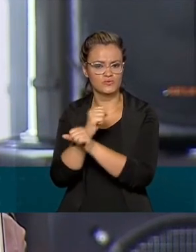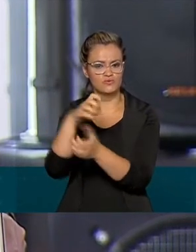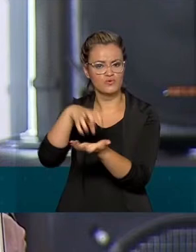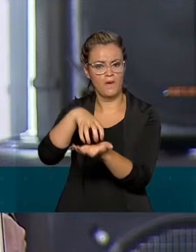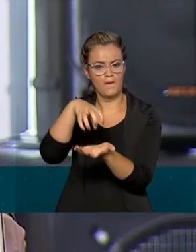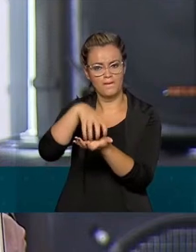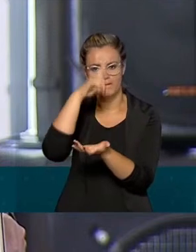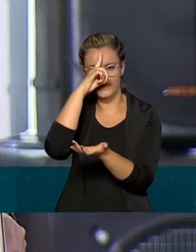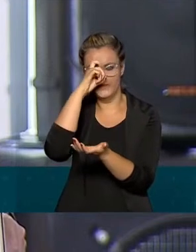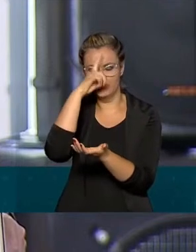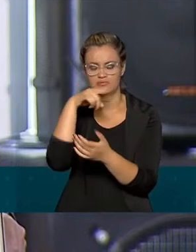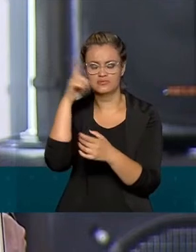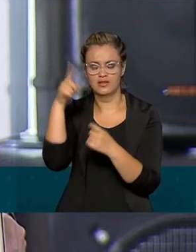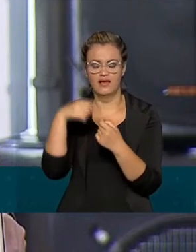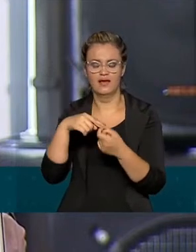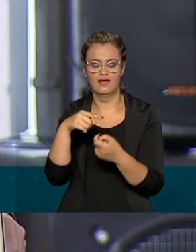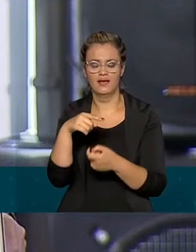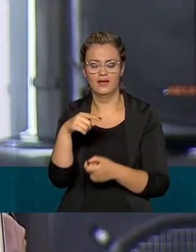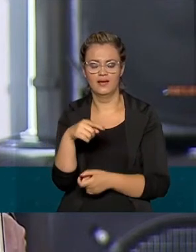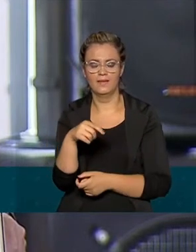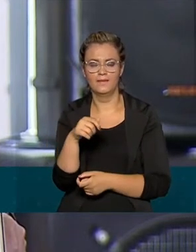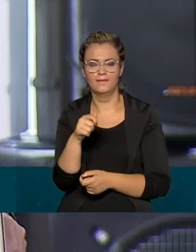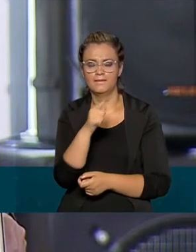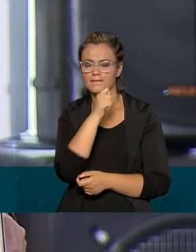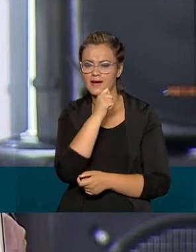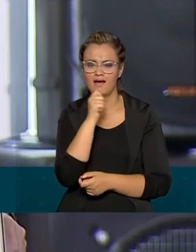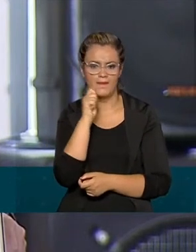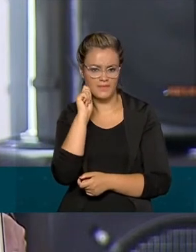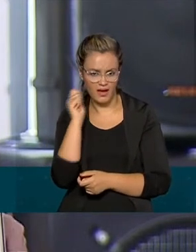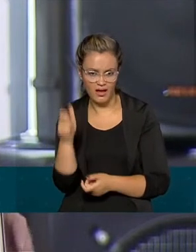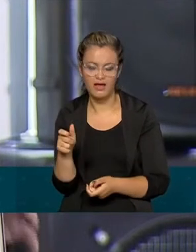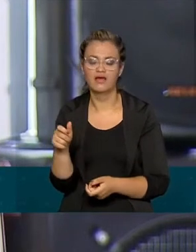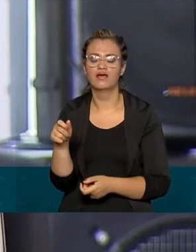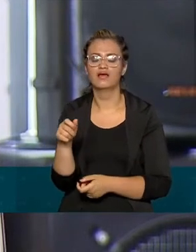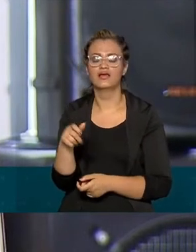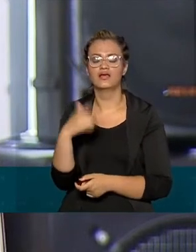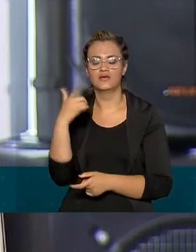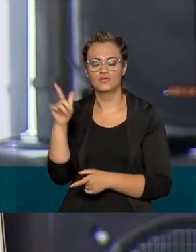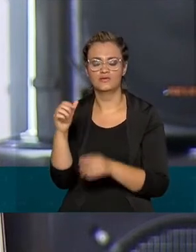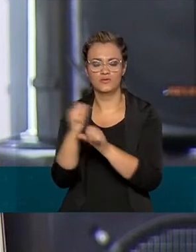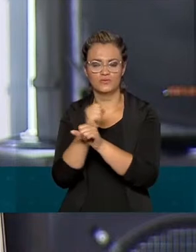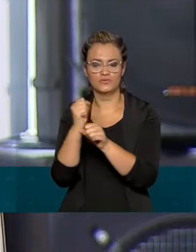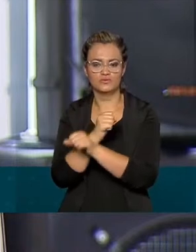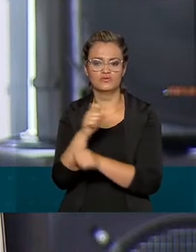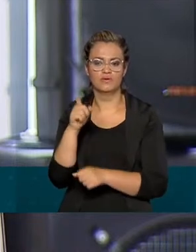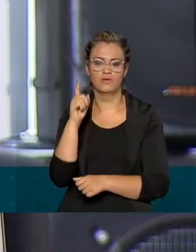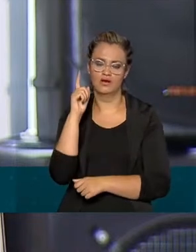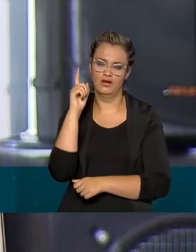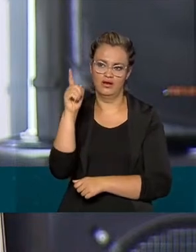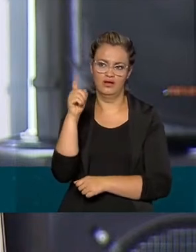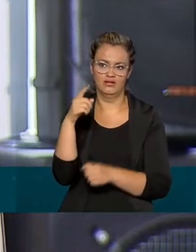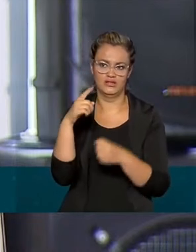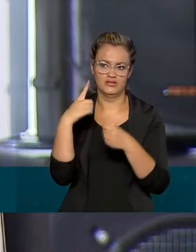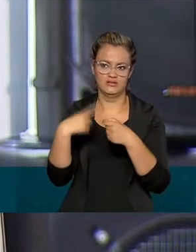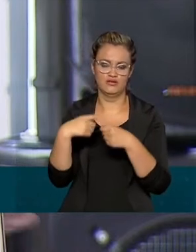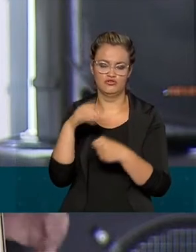médico em Macapá e os estudos para a transformação do posto médico de Belo Horizonte em policlínica